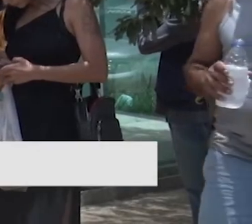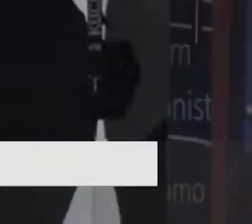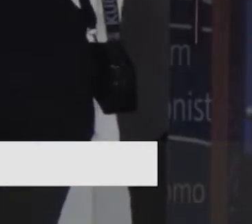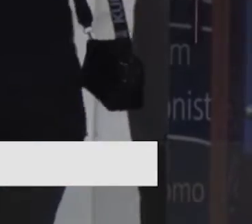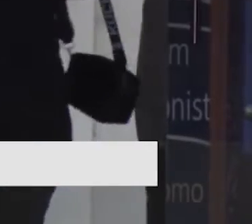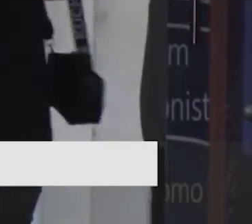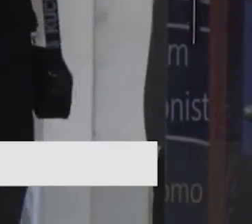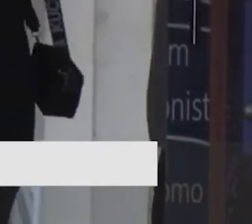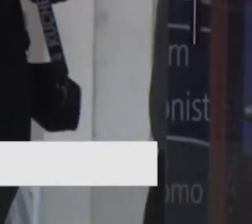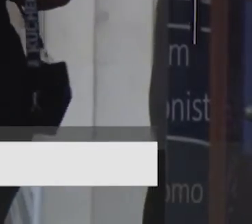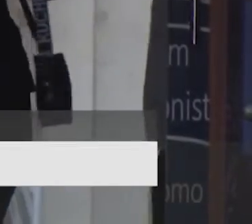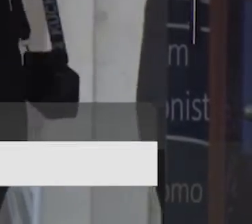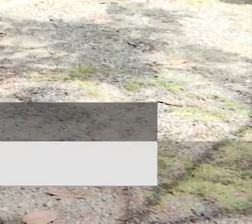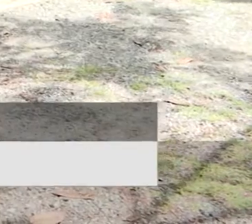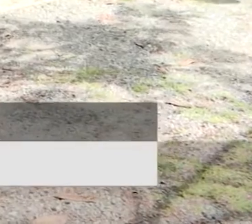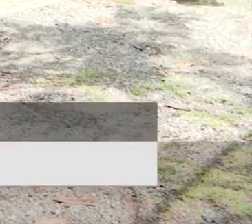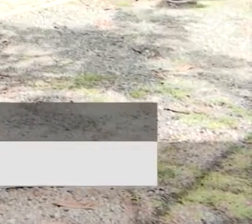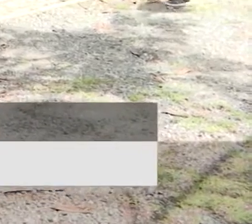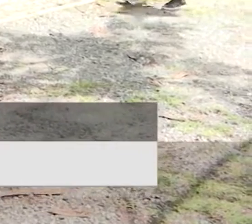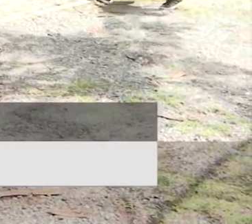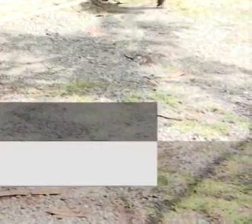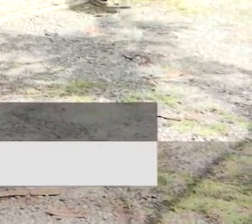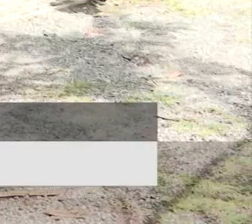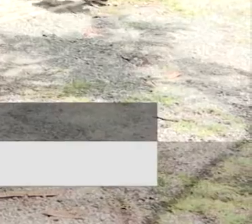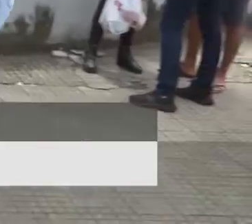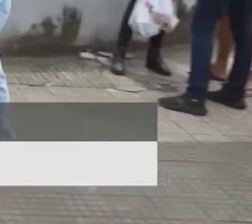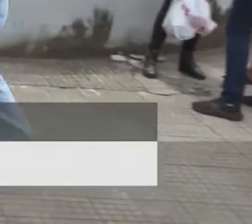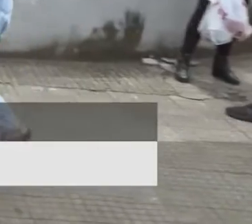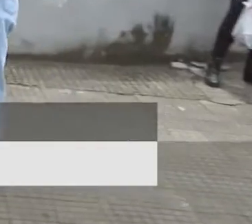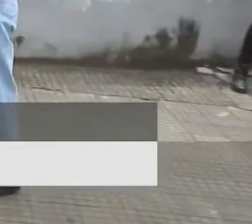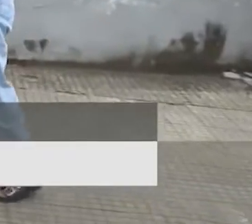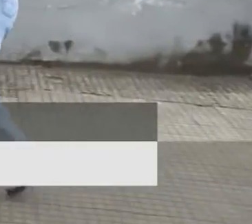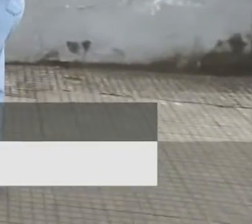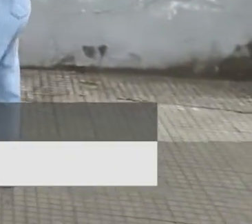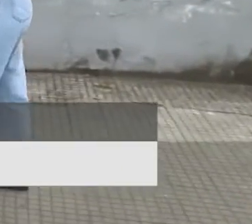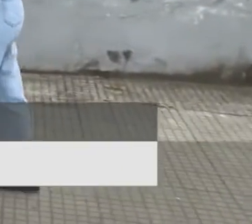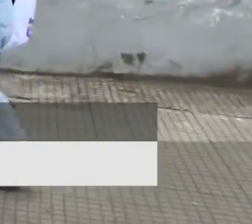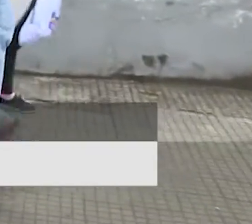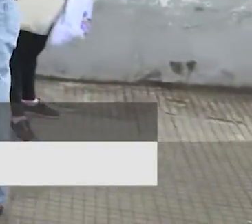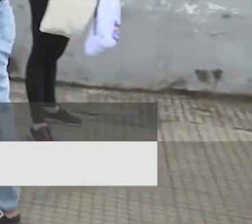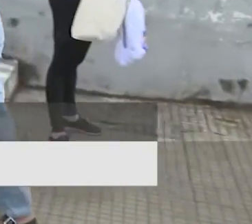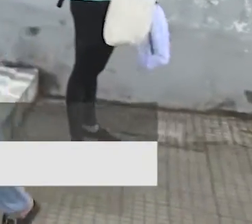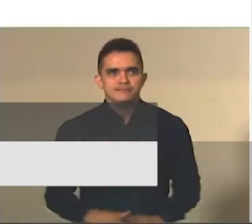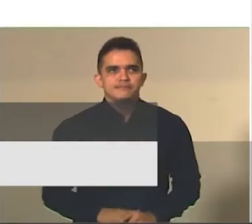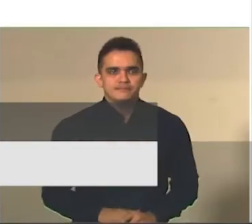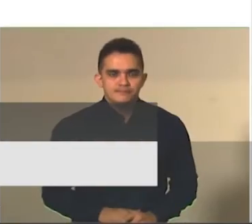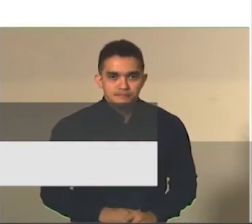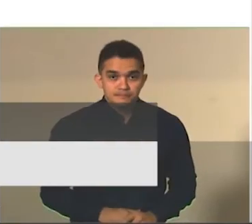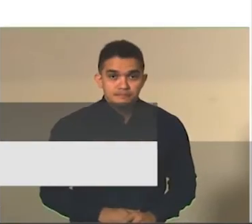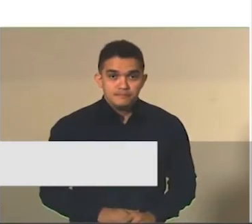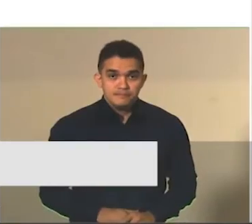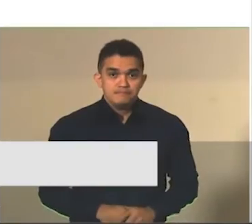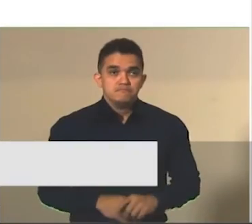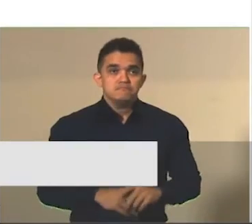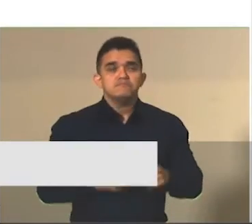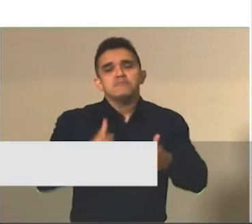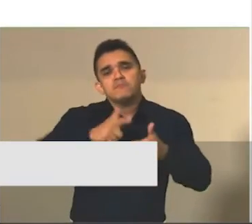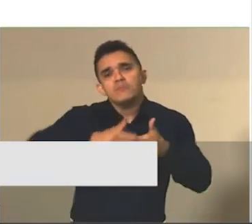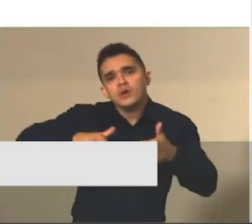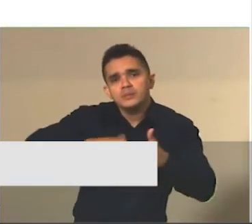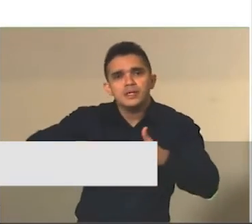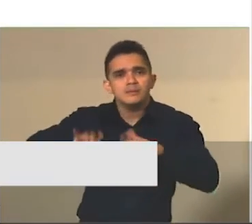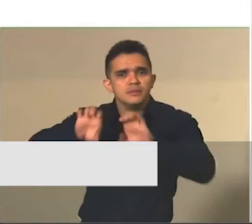300 mil inscritos nessa edição que representa o segundo menor índice desde 2007 5.000 alunos foram